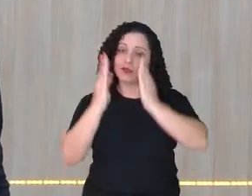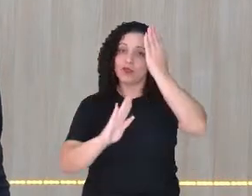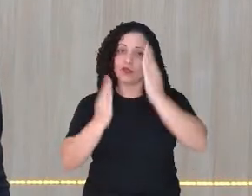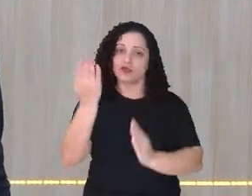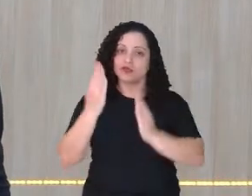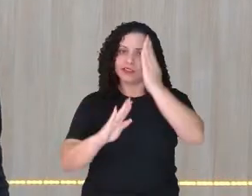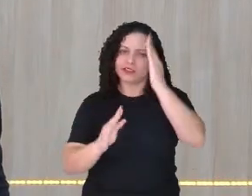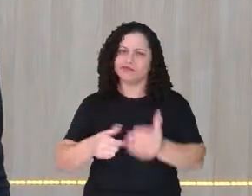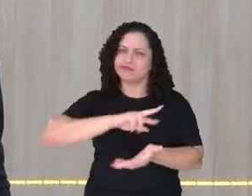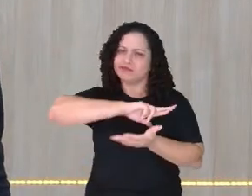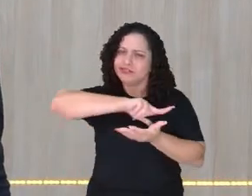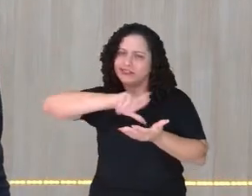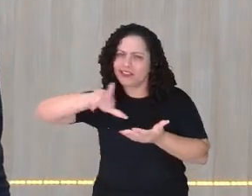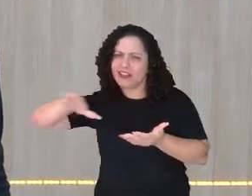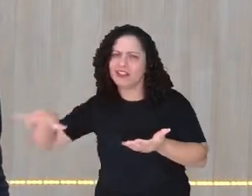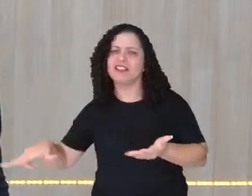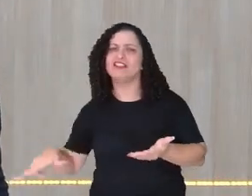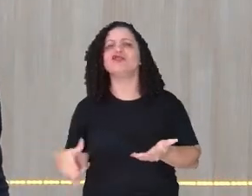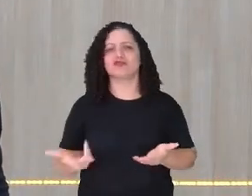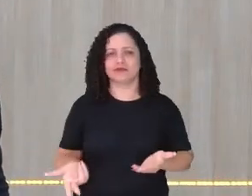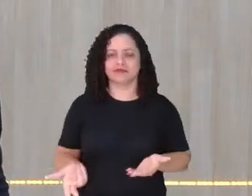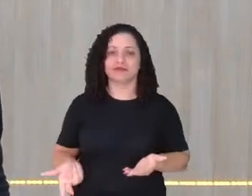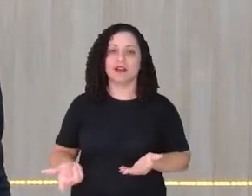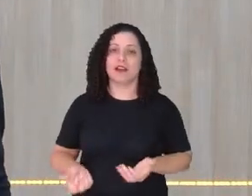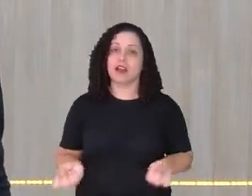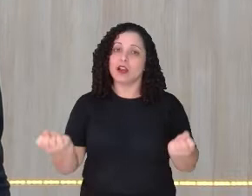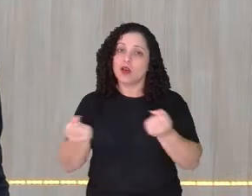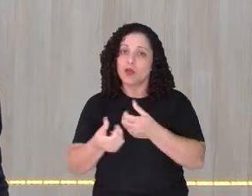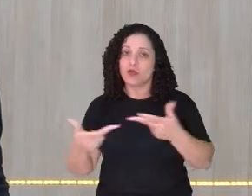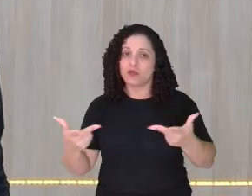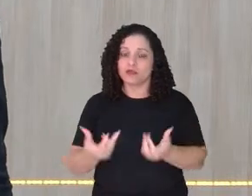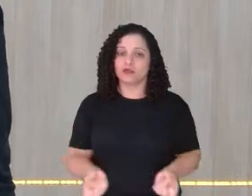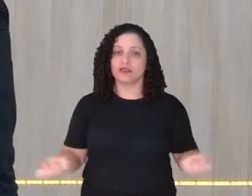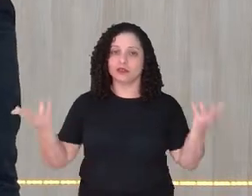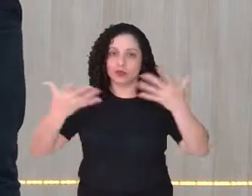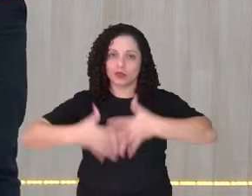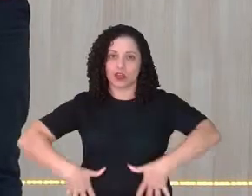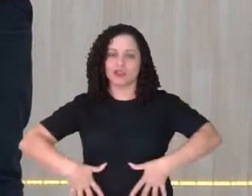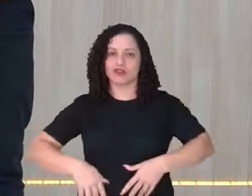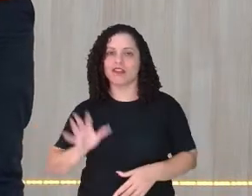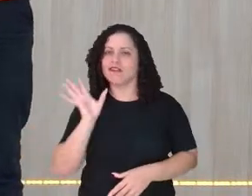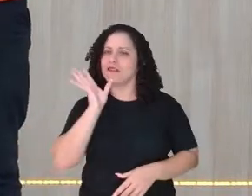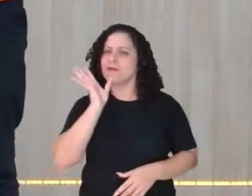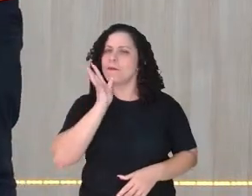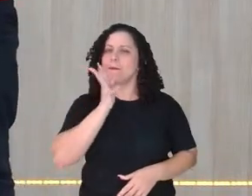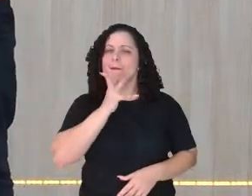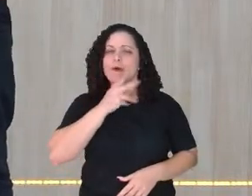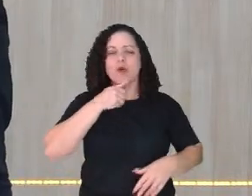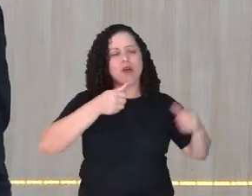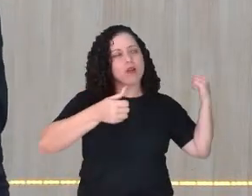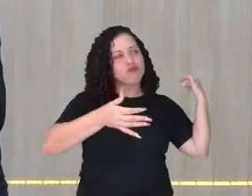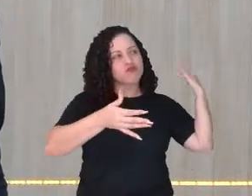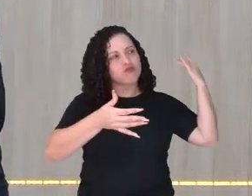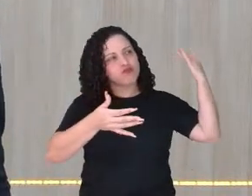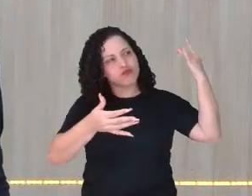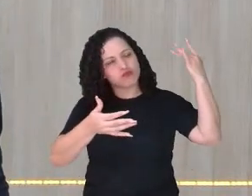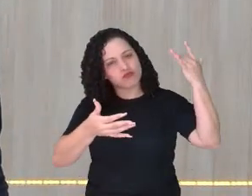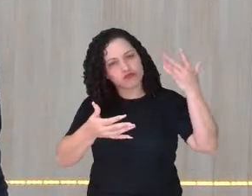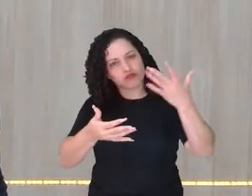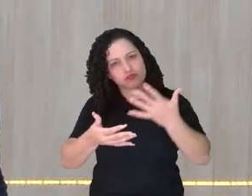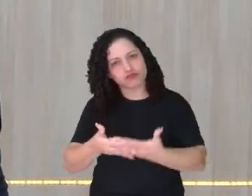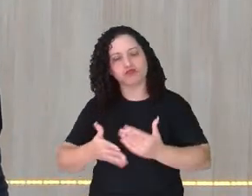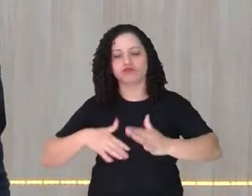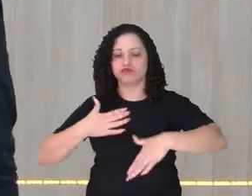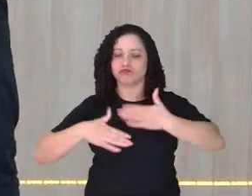tá? Então, são fatores, obviamente, naturais. Por quê? Porque demora muito tempo para essas espécies